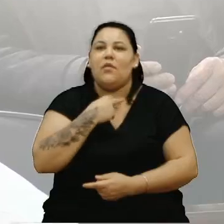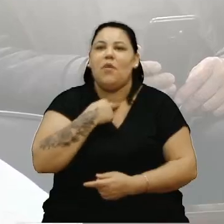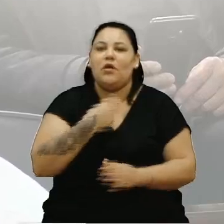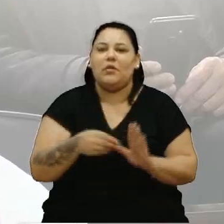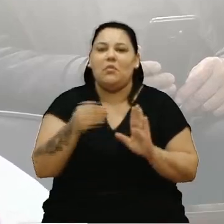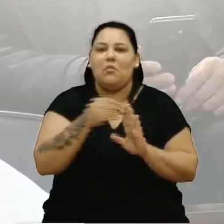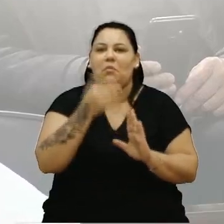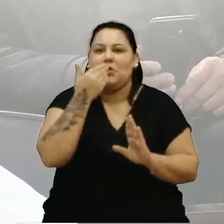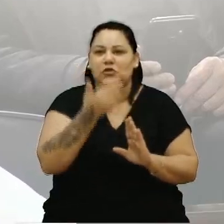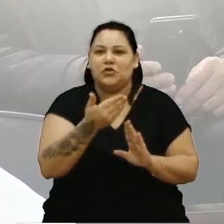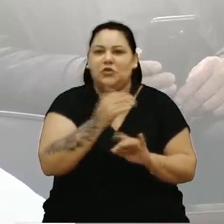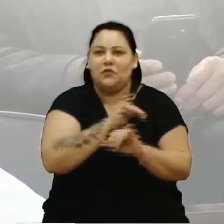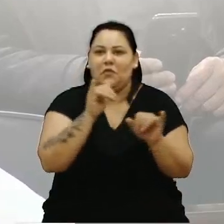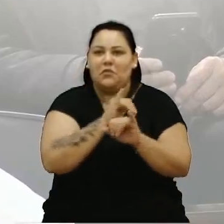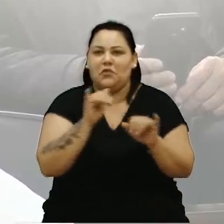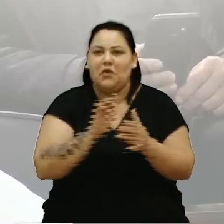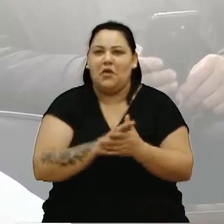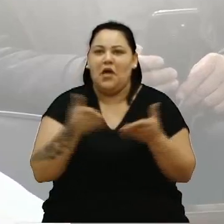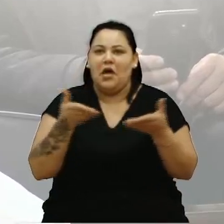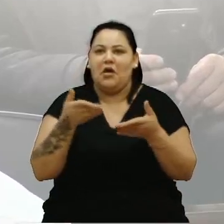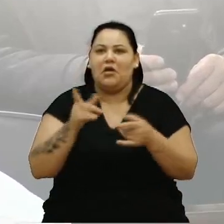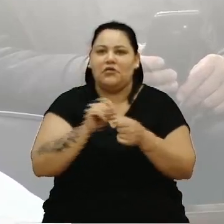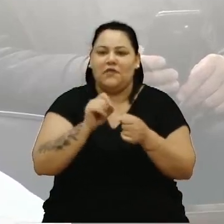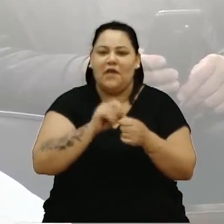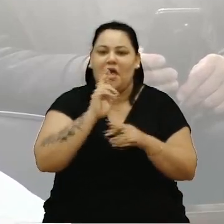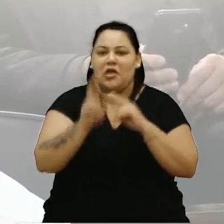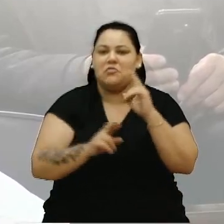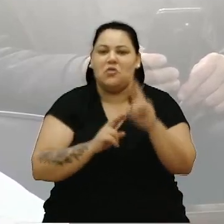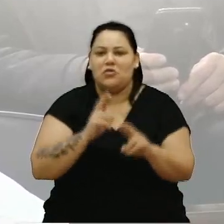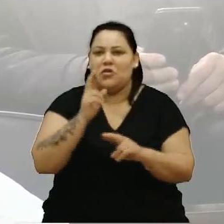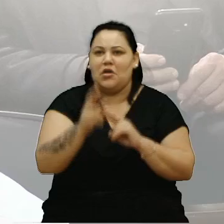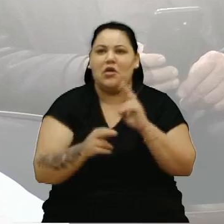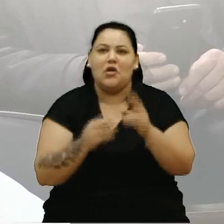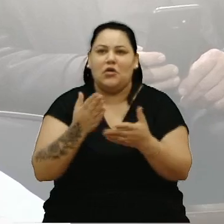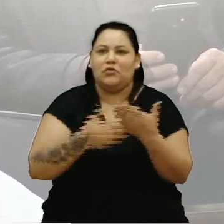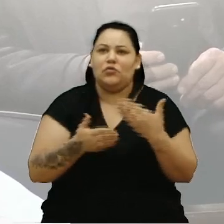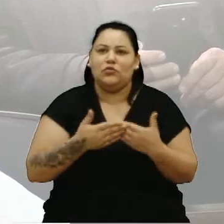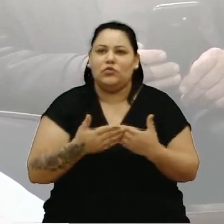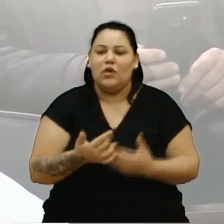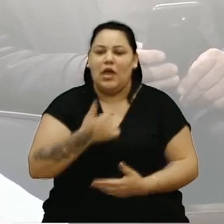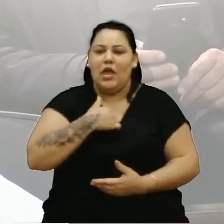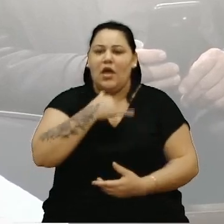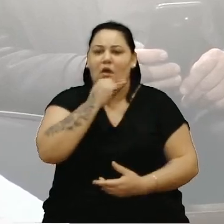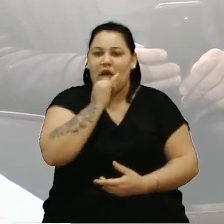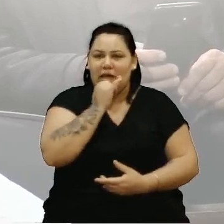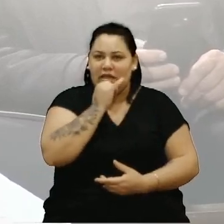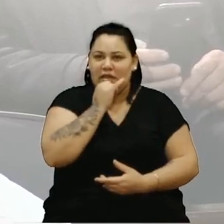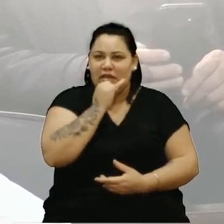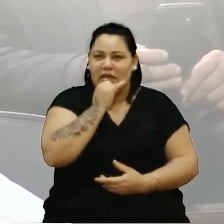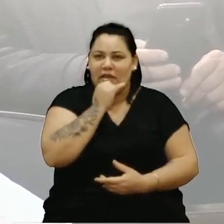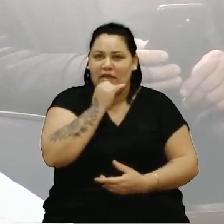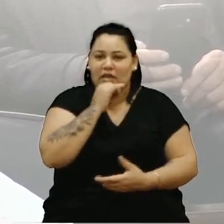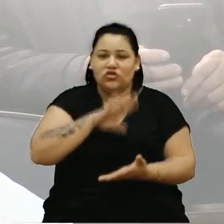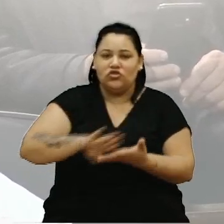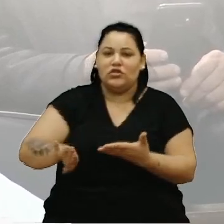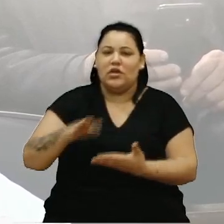porque daí nós vamos agora fazer tudo, responder tudo. Passou gabinete por gabinete. Eu ainda tirei pedido de informação que eu